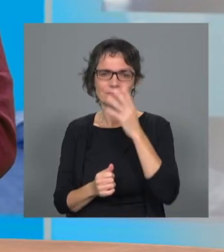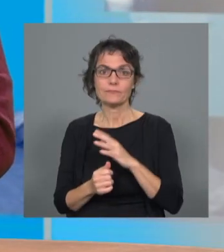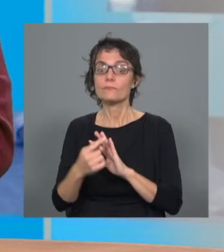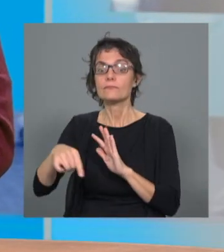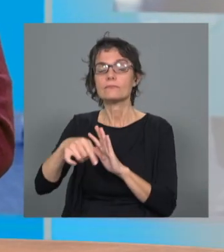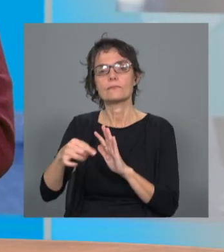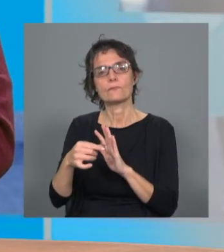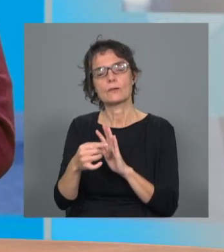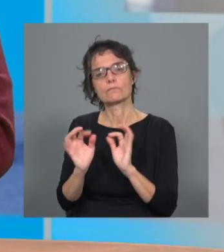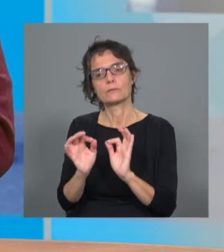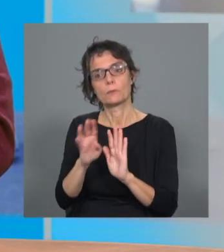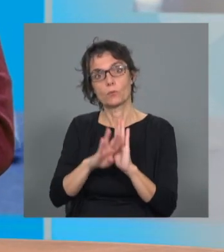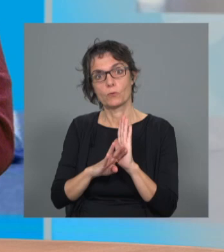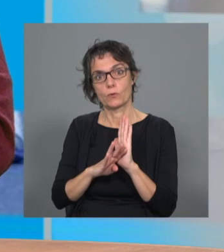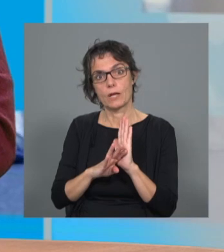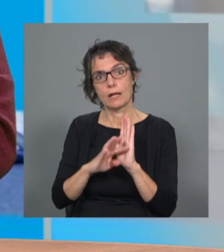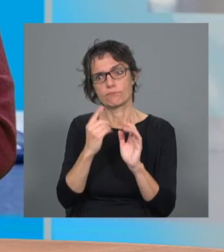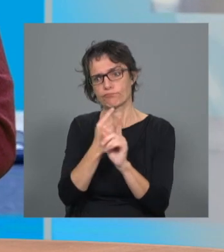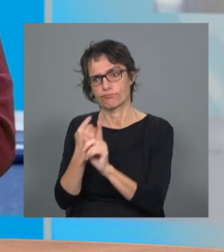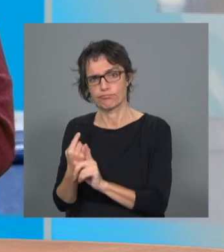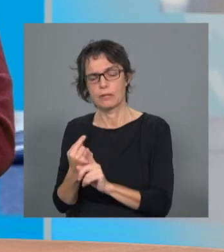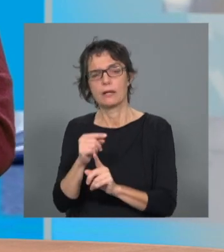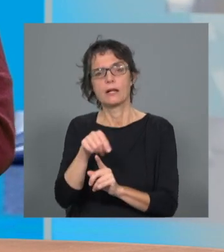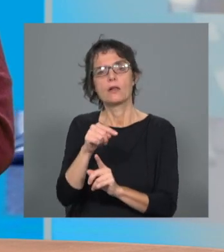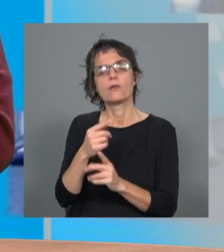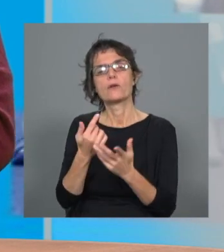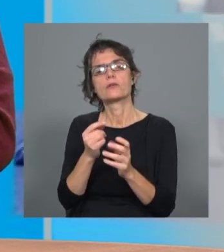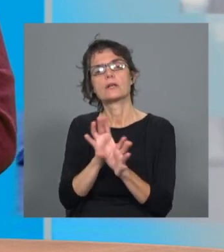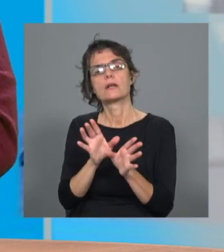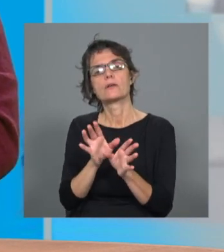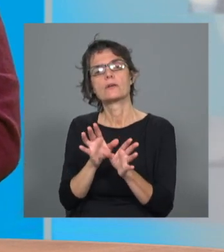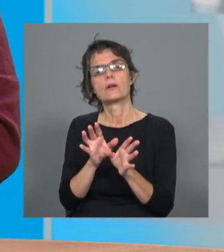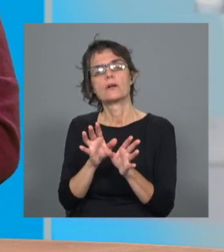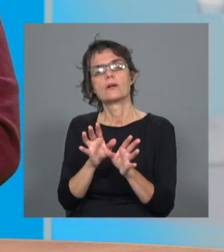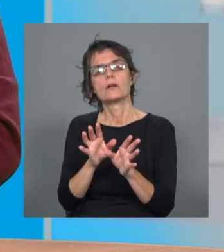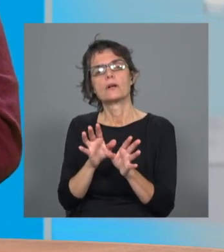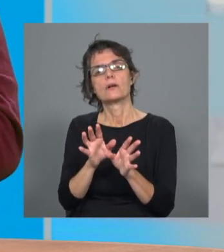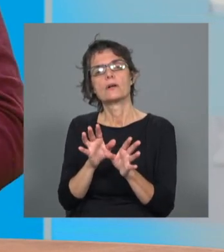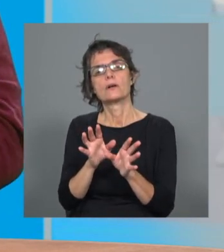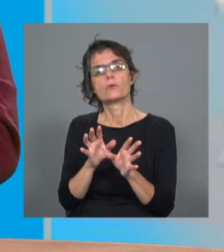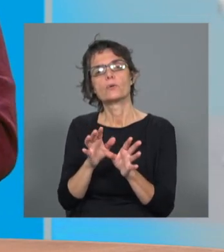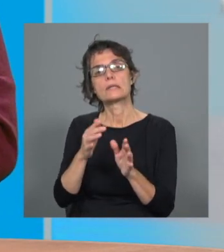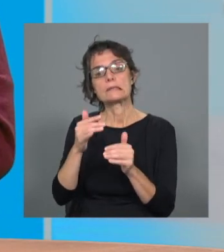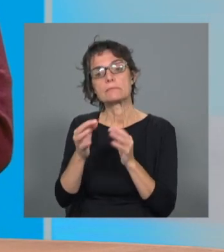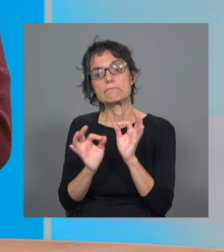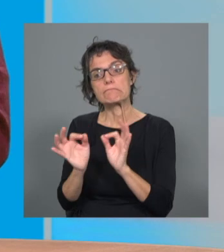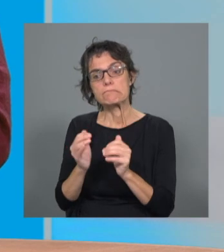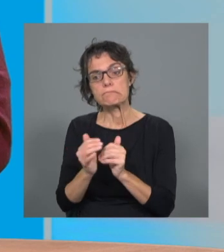um programa variado. Aquilo que nós nos comprometemos a fazer durante este processo de